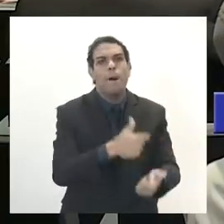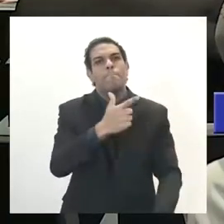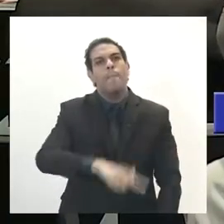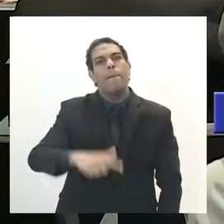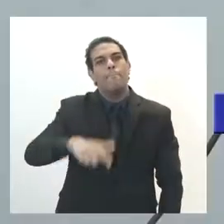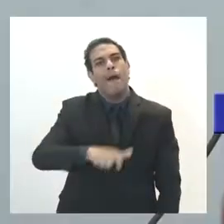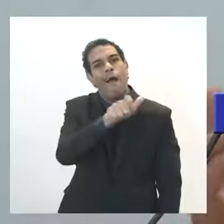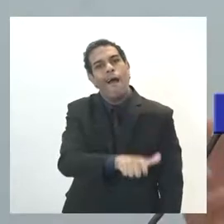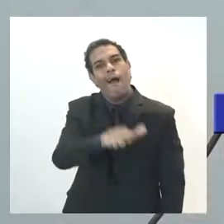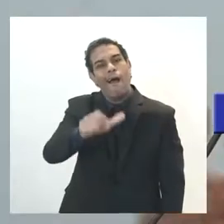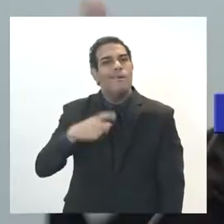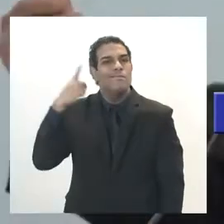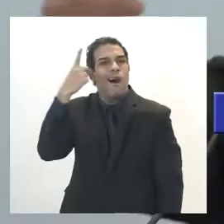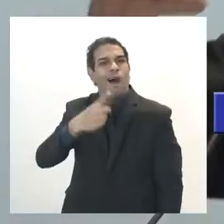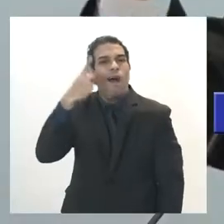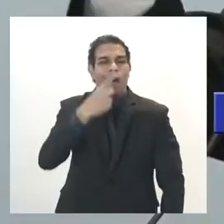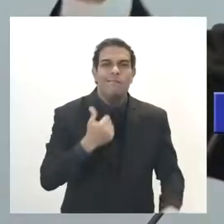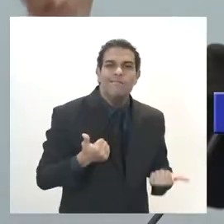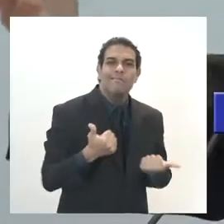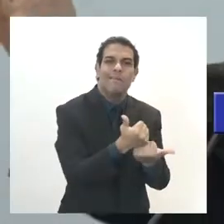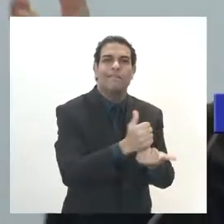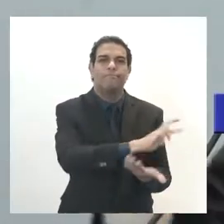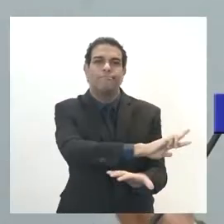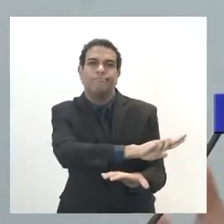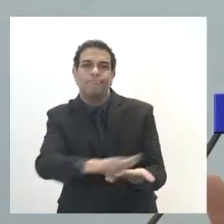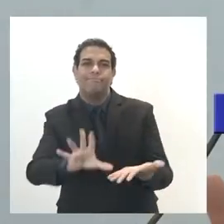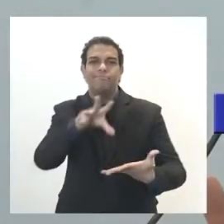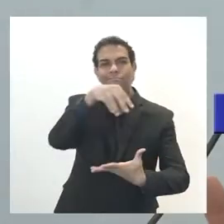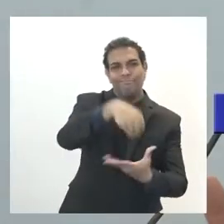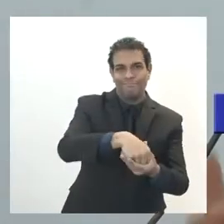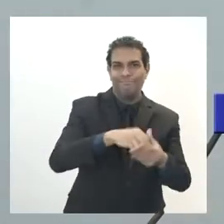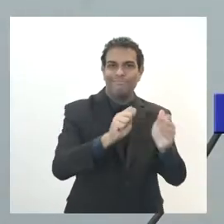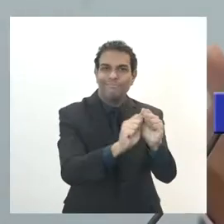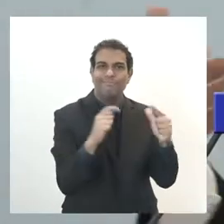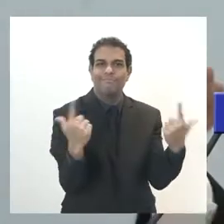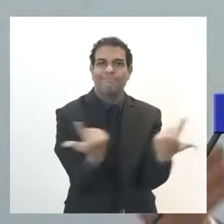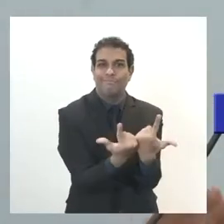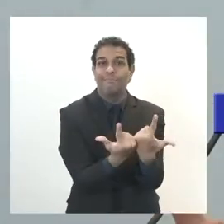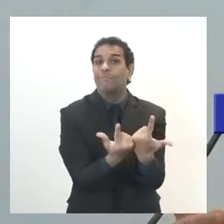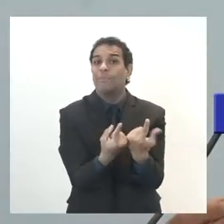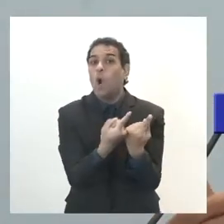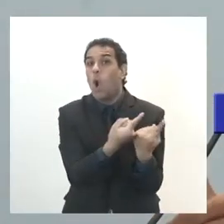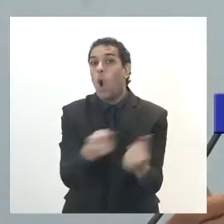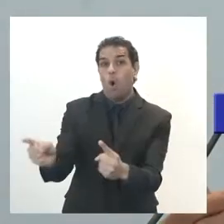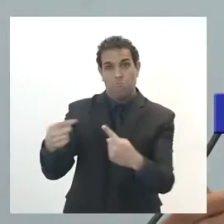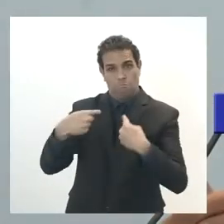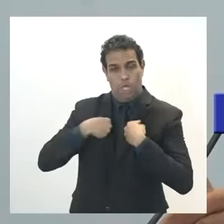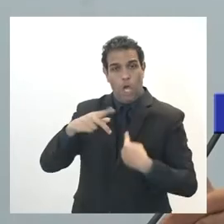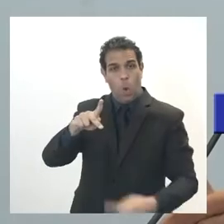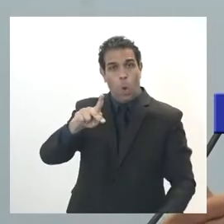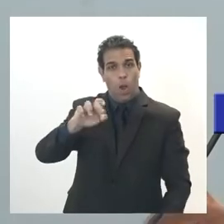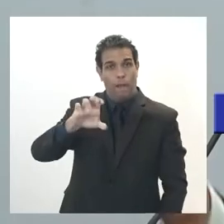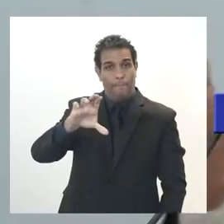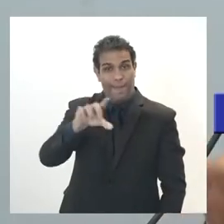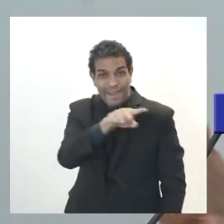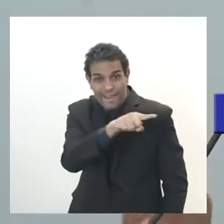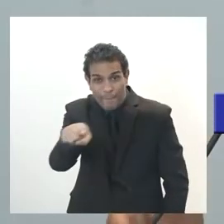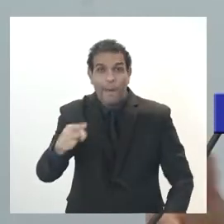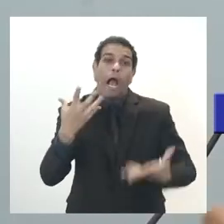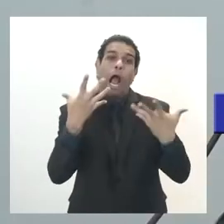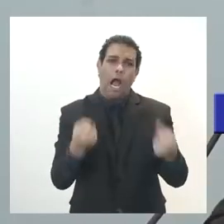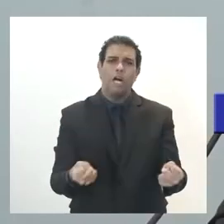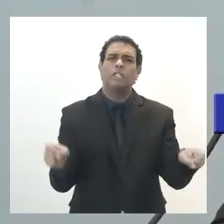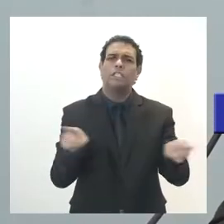outros parlamentares todos comprados com vários representantes da entidade uma posição contrária à PEC é mas